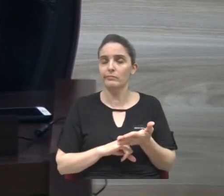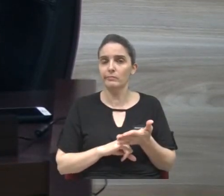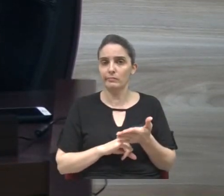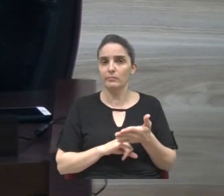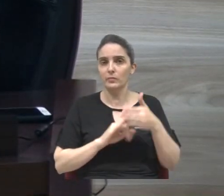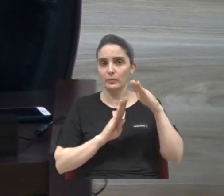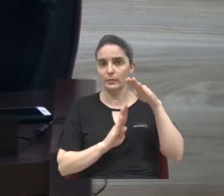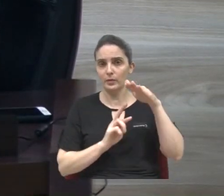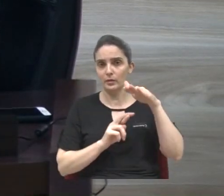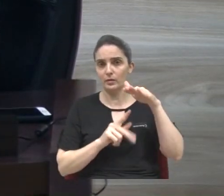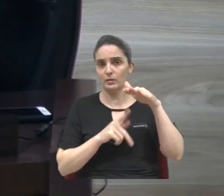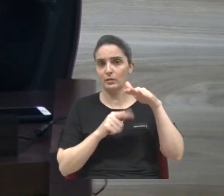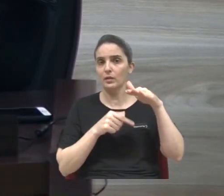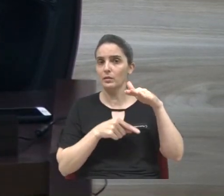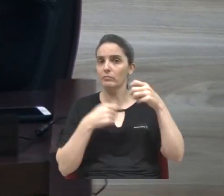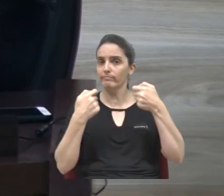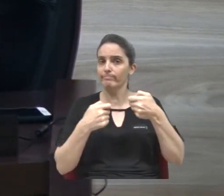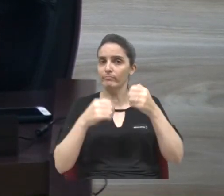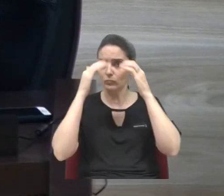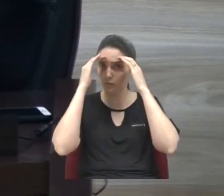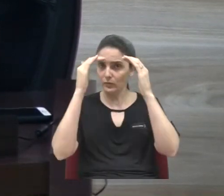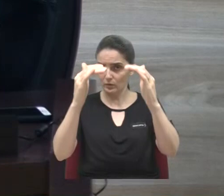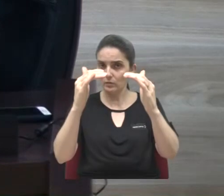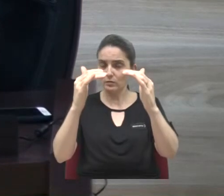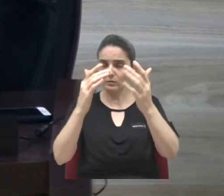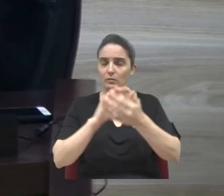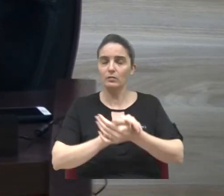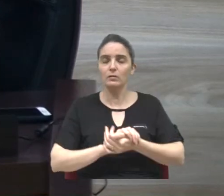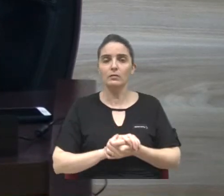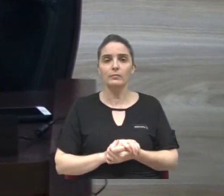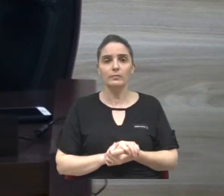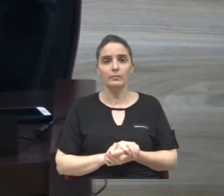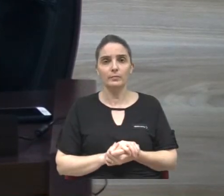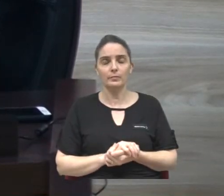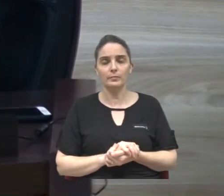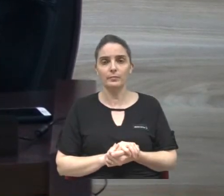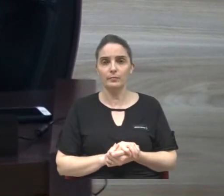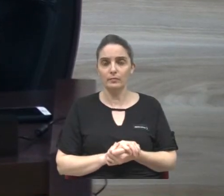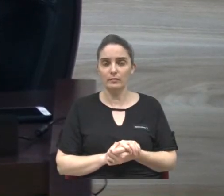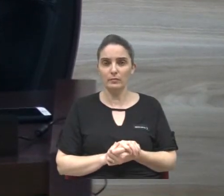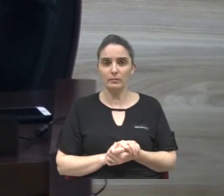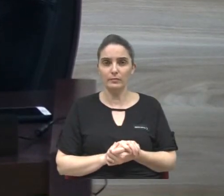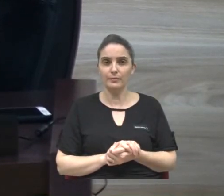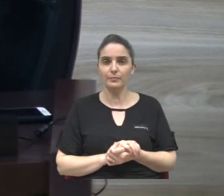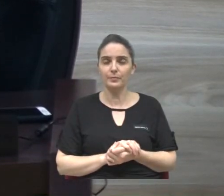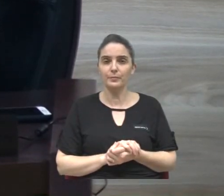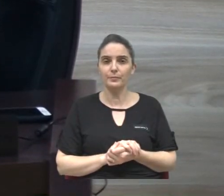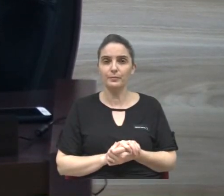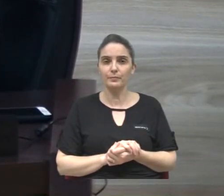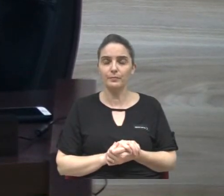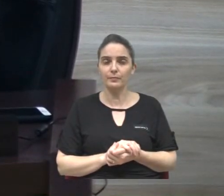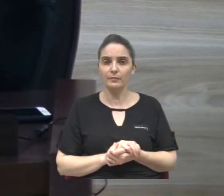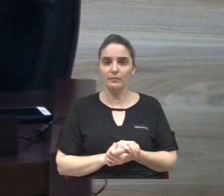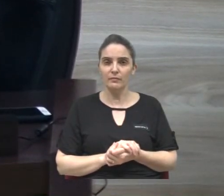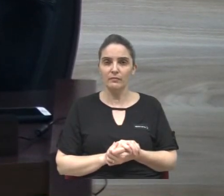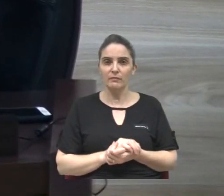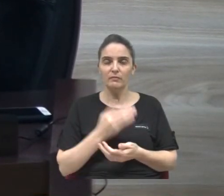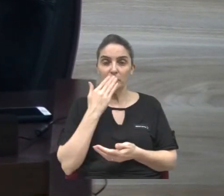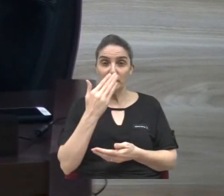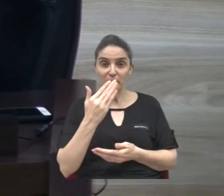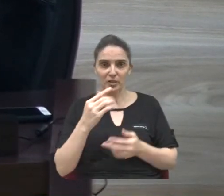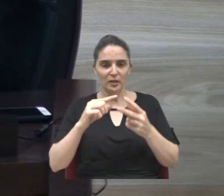Serviço de Saneamento Básico e Água e Esgotos Sanitários de Limeira. Solicitações de reparo em